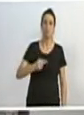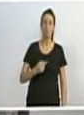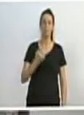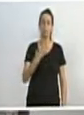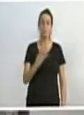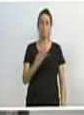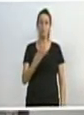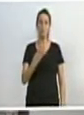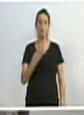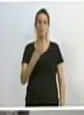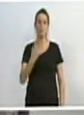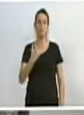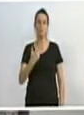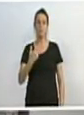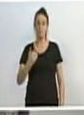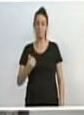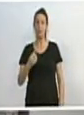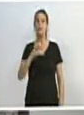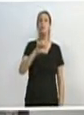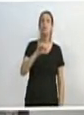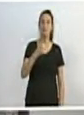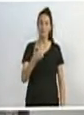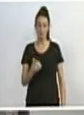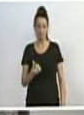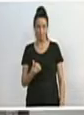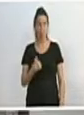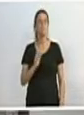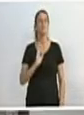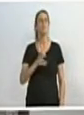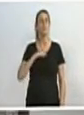né? E, através do portal do Sebrae, temos